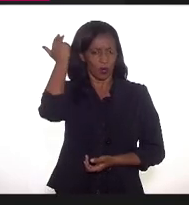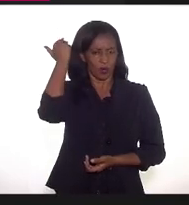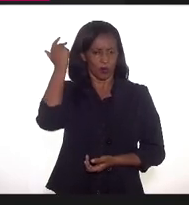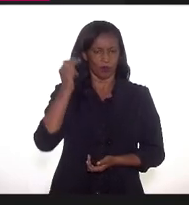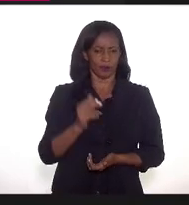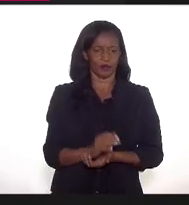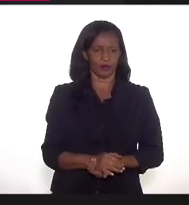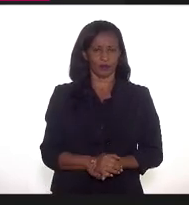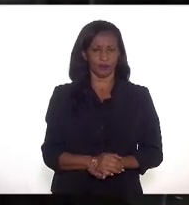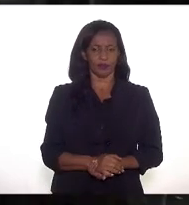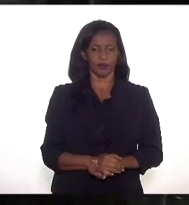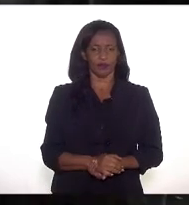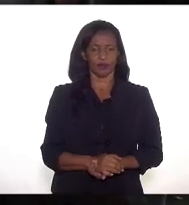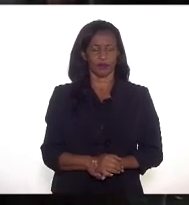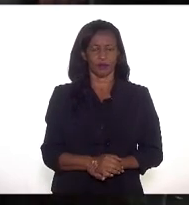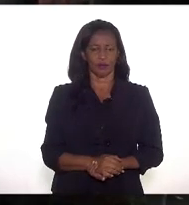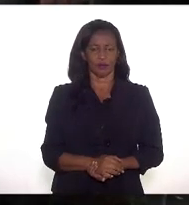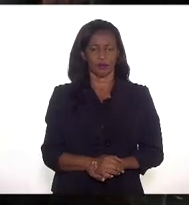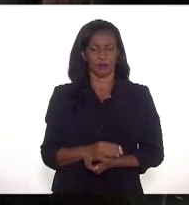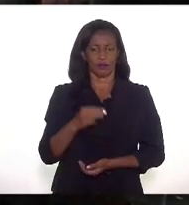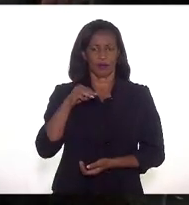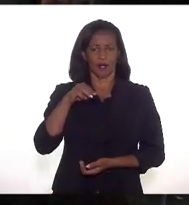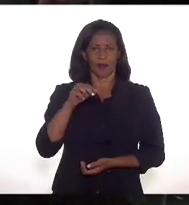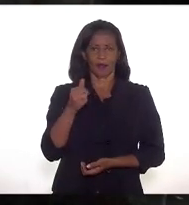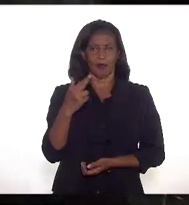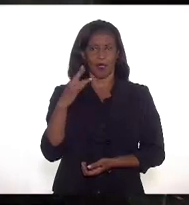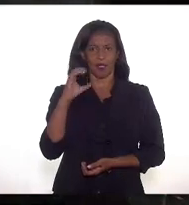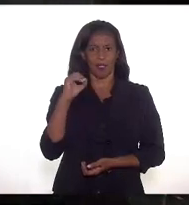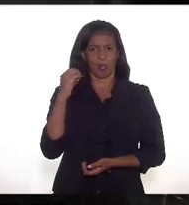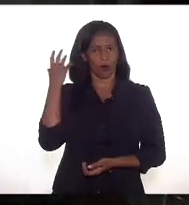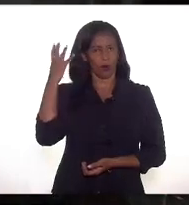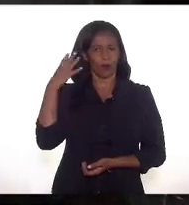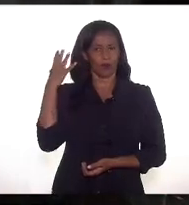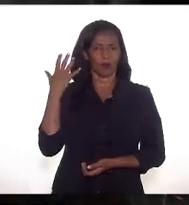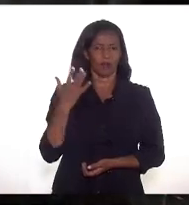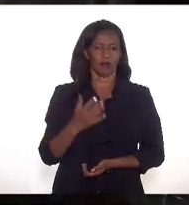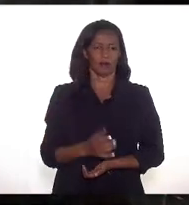Coelho, deputado Marcelo Cabeleireiro.